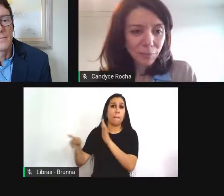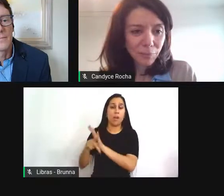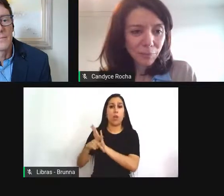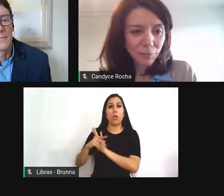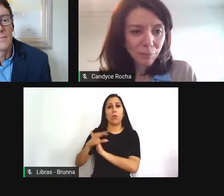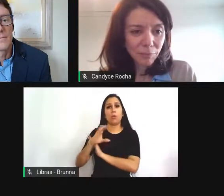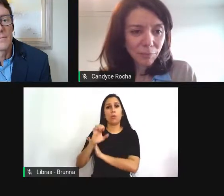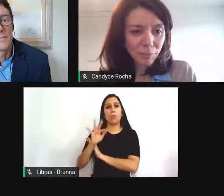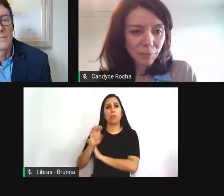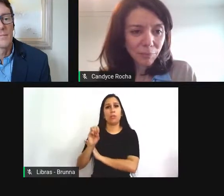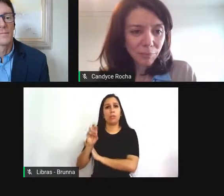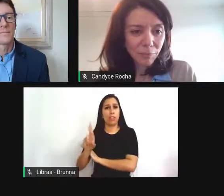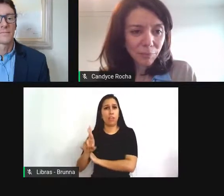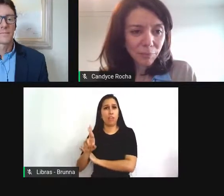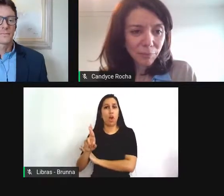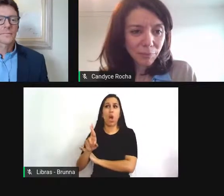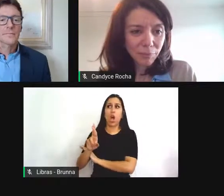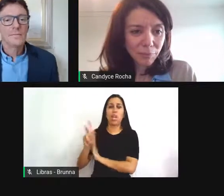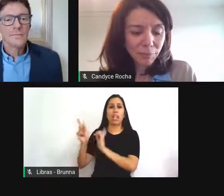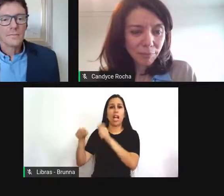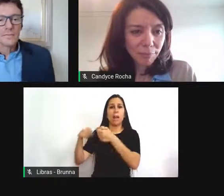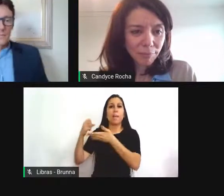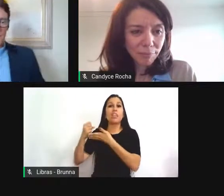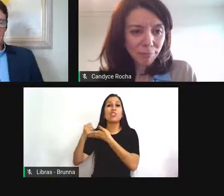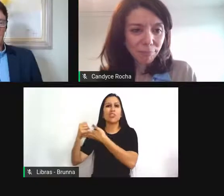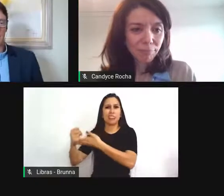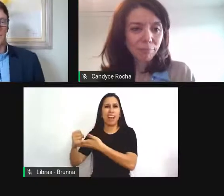possa ajudar isso a